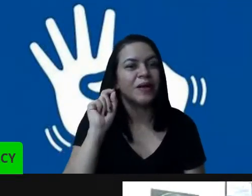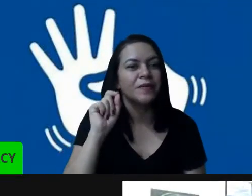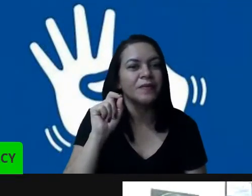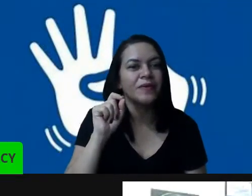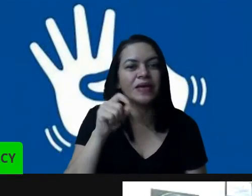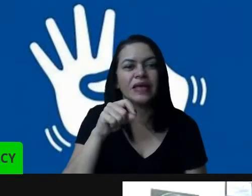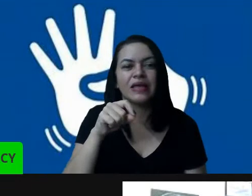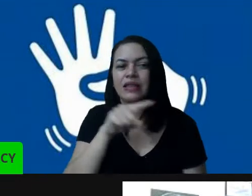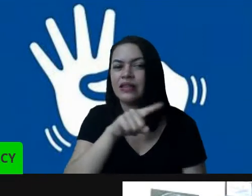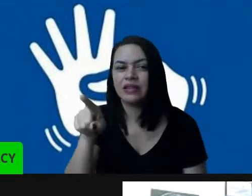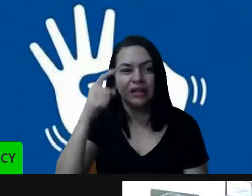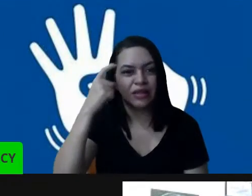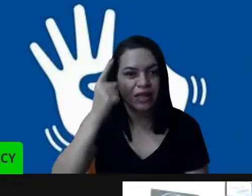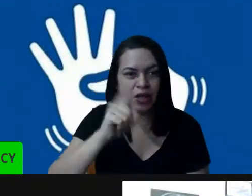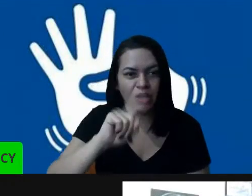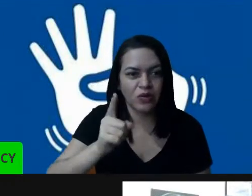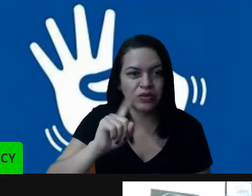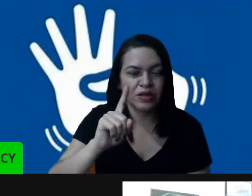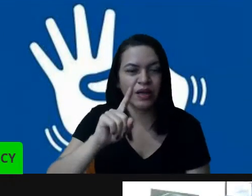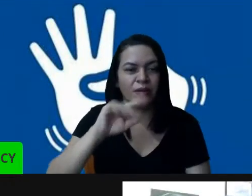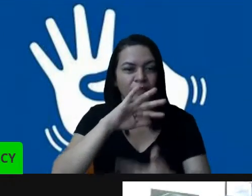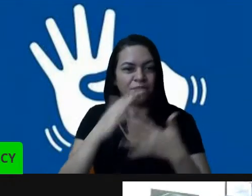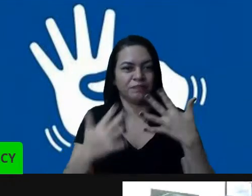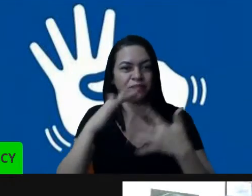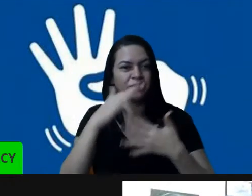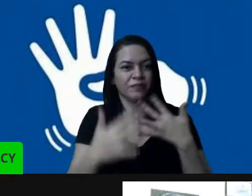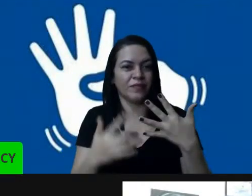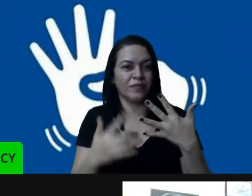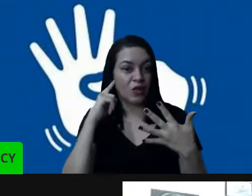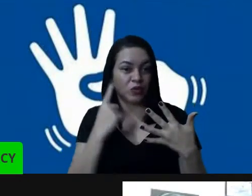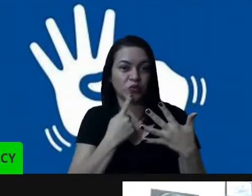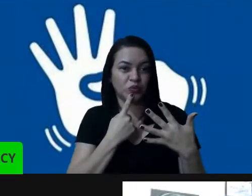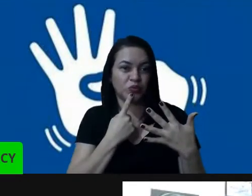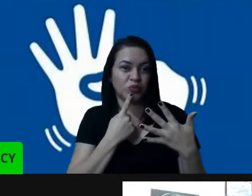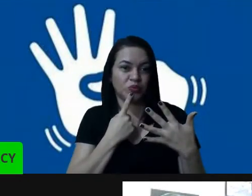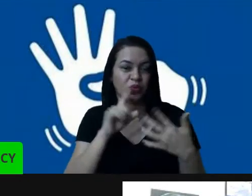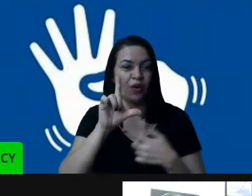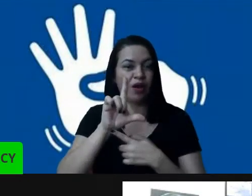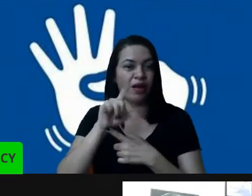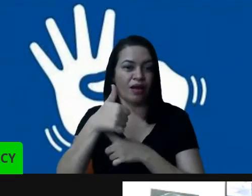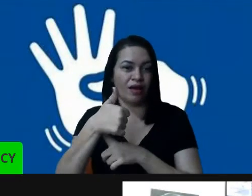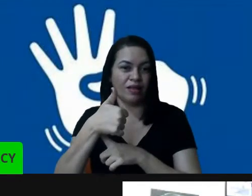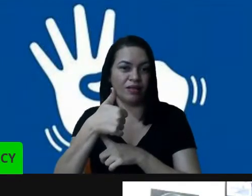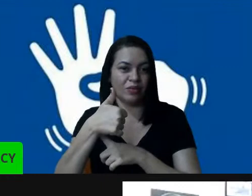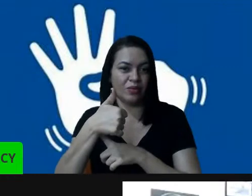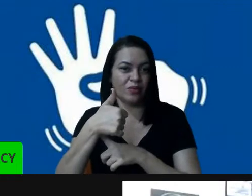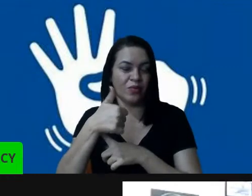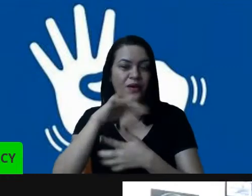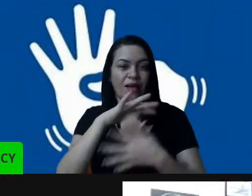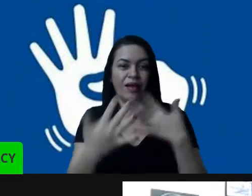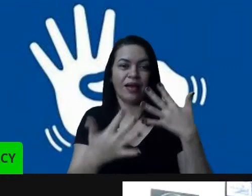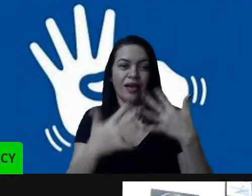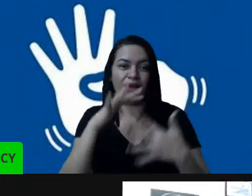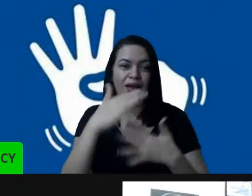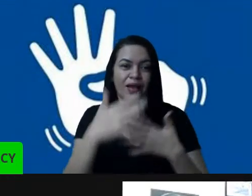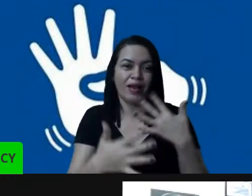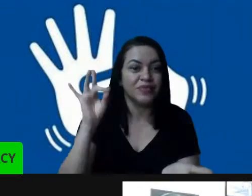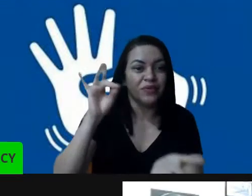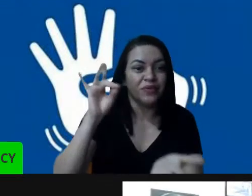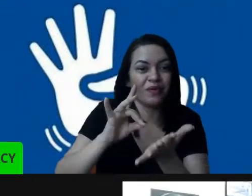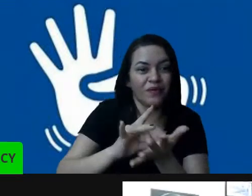sabe, a língua do surdo, a L1 do surdo é a Libras, né? Então, não necessariamente ele tem aquela